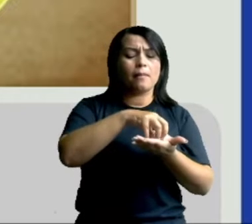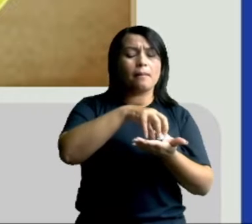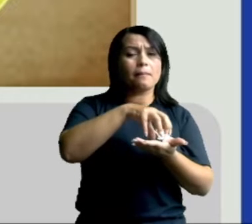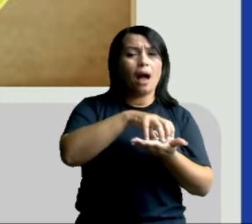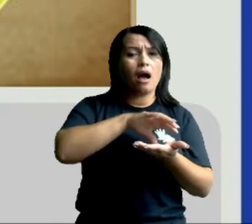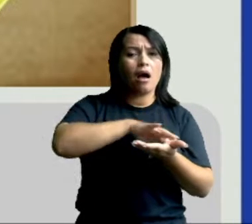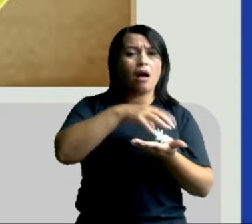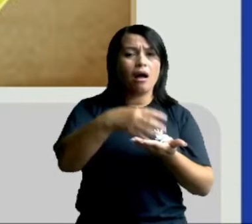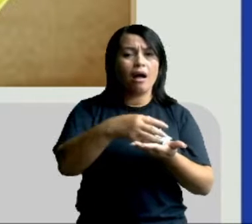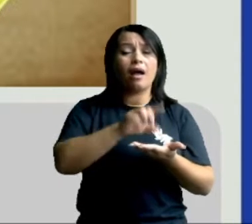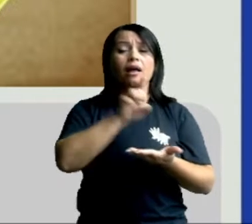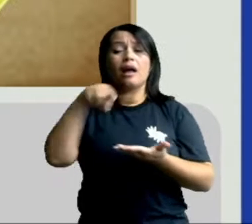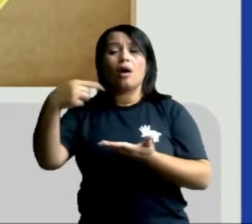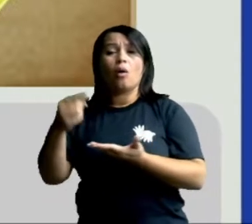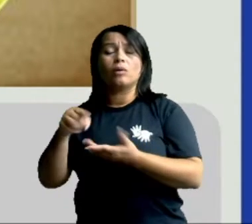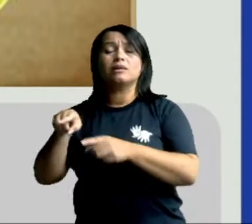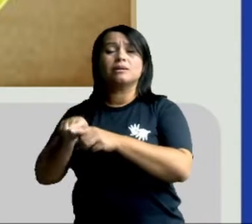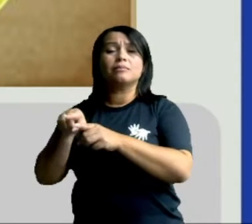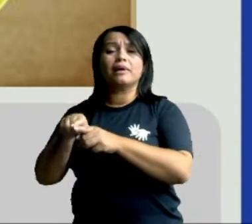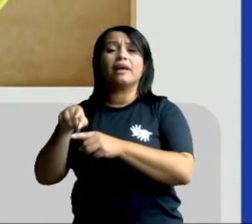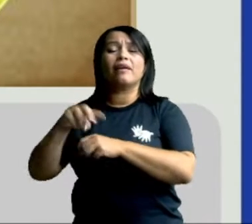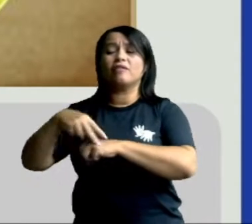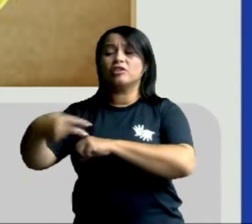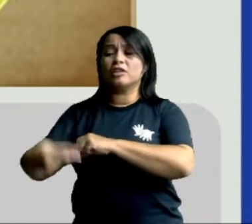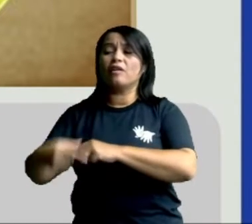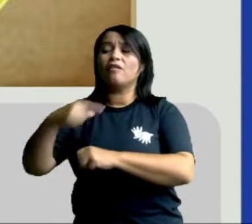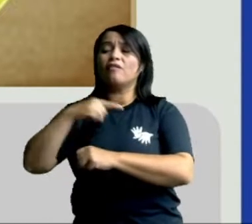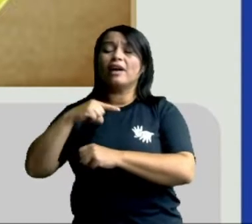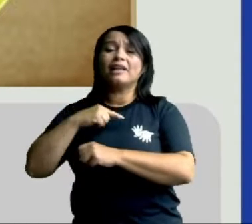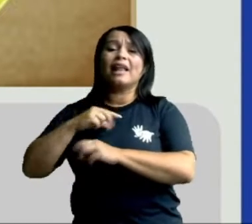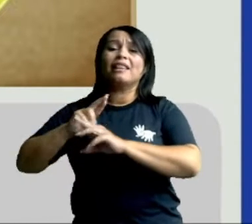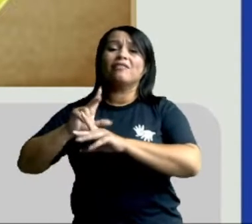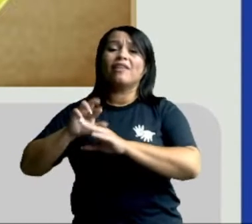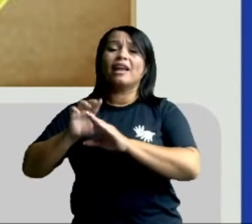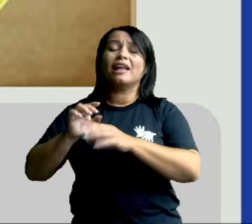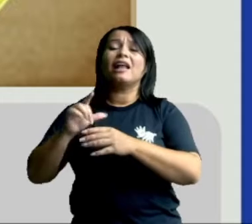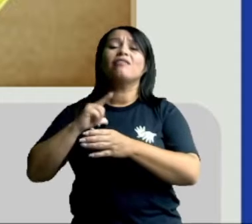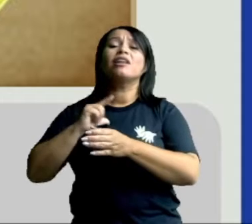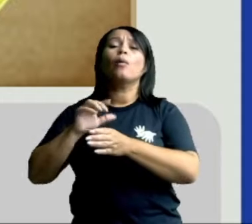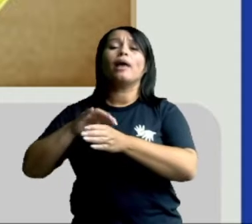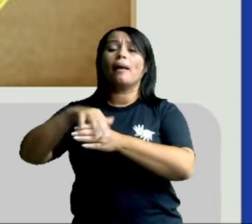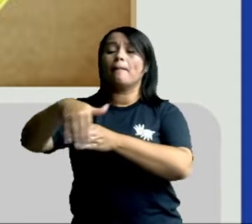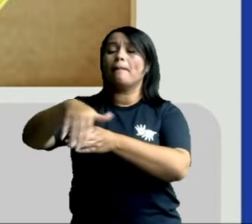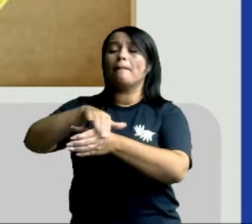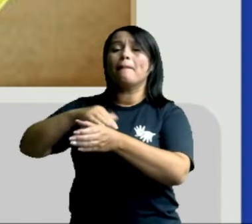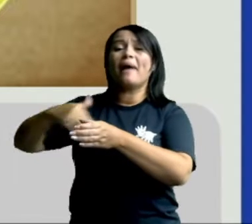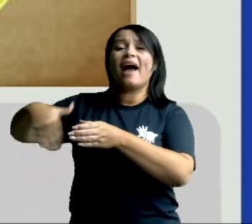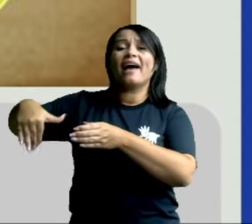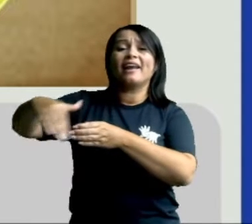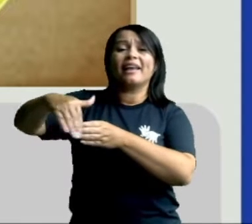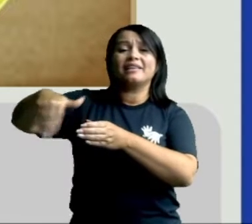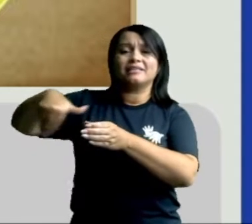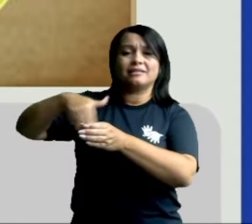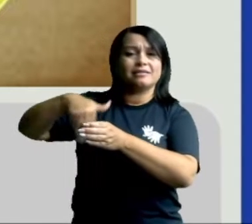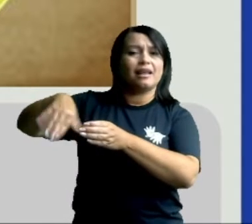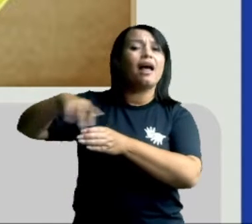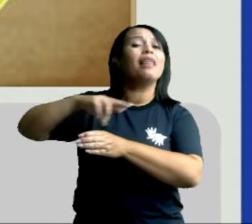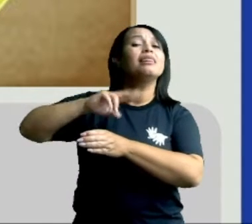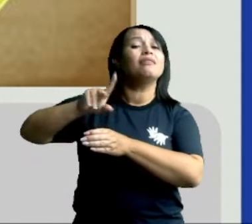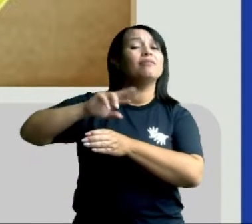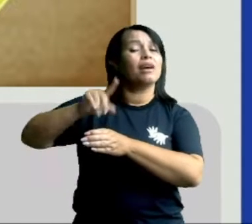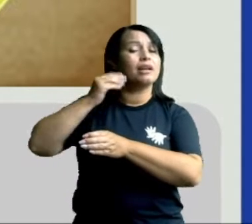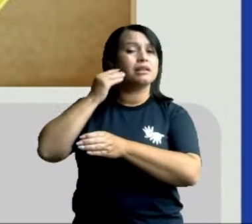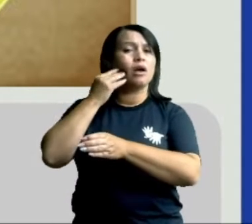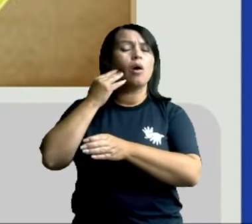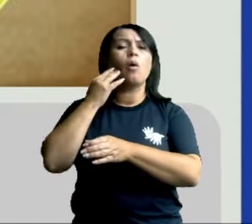plasmática e a célula eucariótica vegetal vai possuir parede celular. Uma outra diferença extremamente